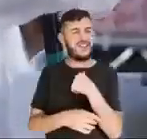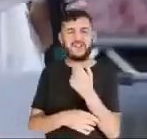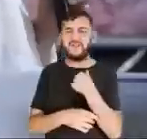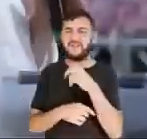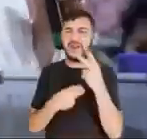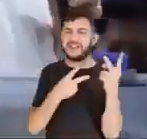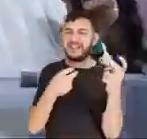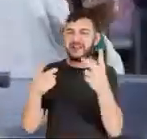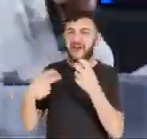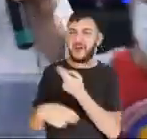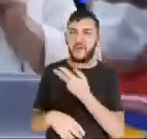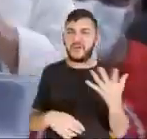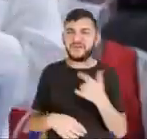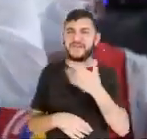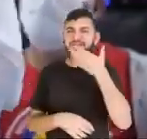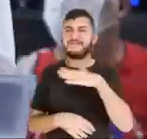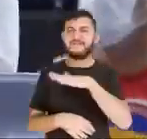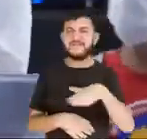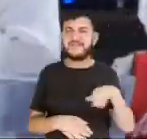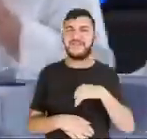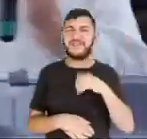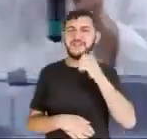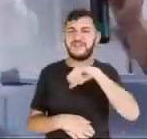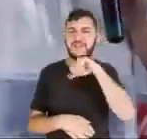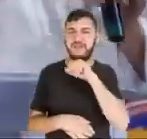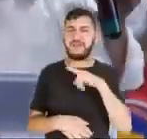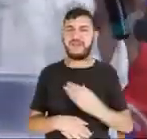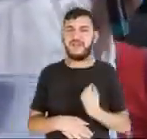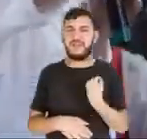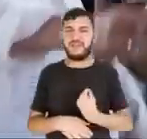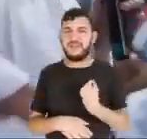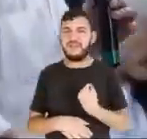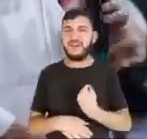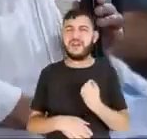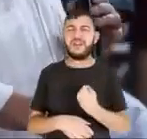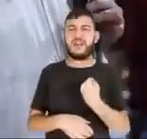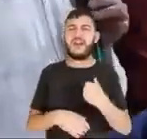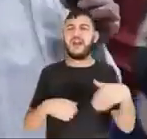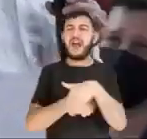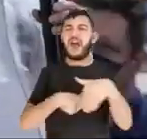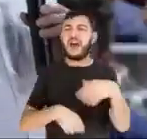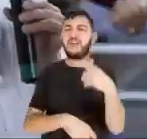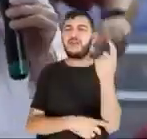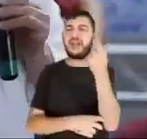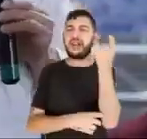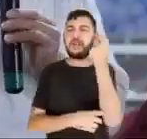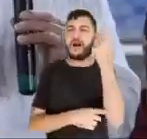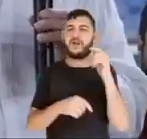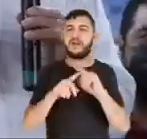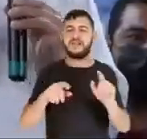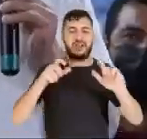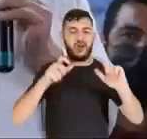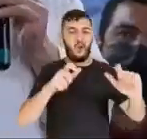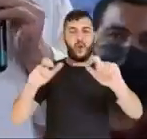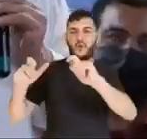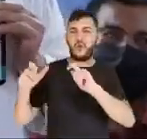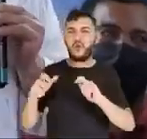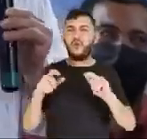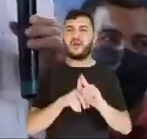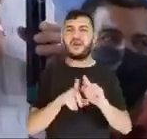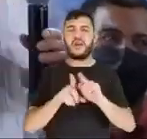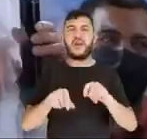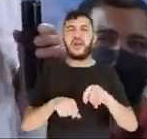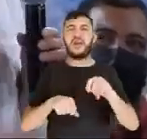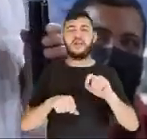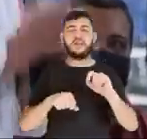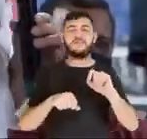saem com as crianças para andar nas ruas da Avenida Paulista, da cidade do interior, sabe, anda rua e mais rua, rua e mais rua,